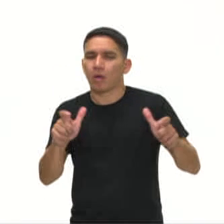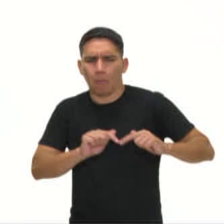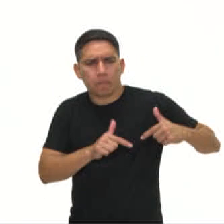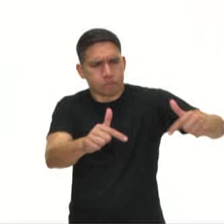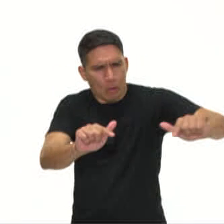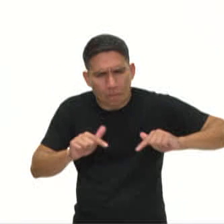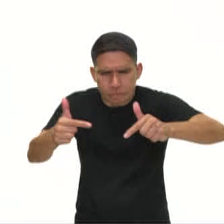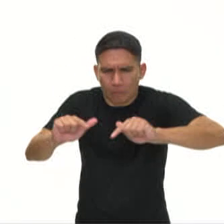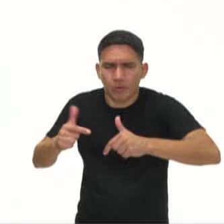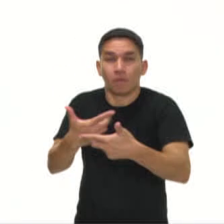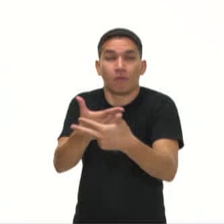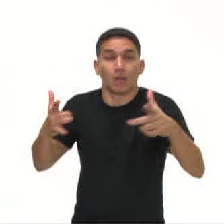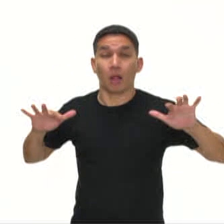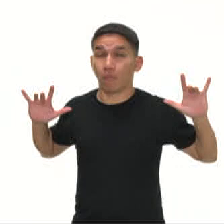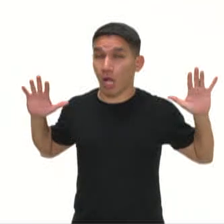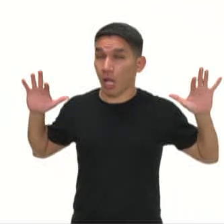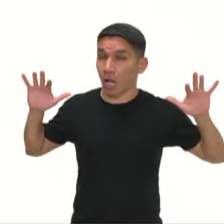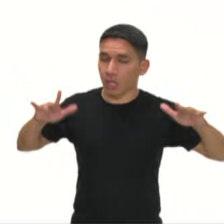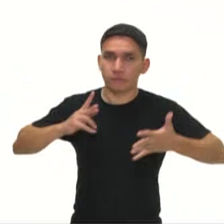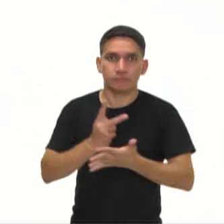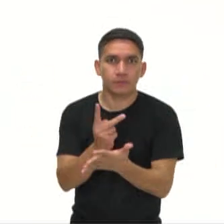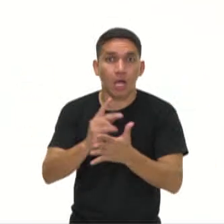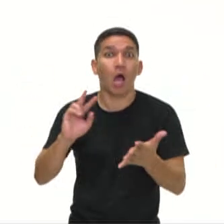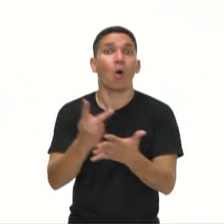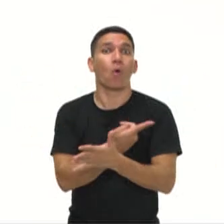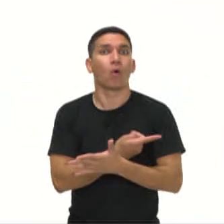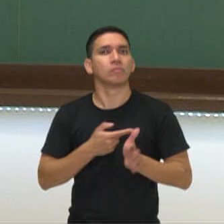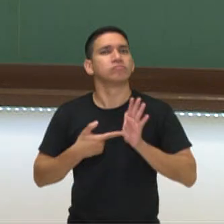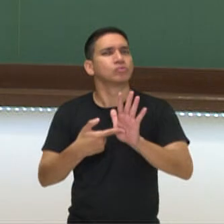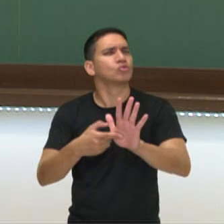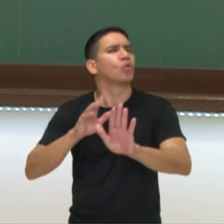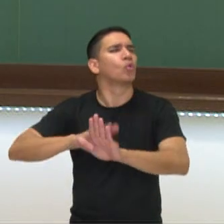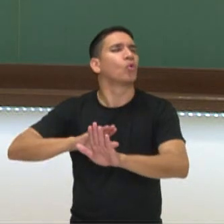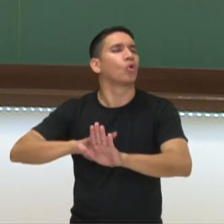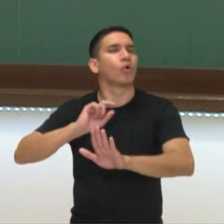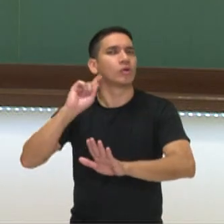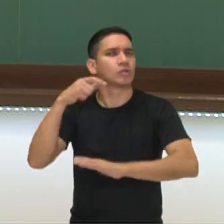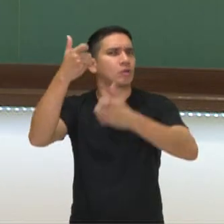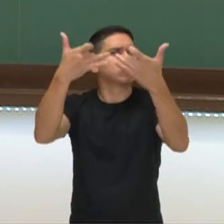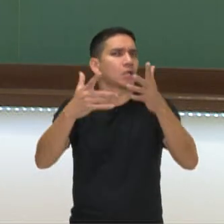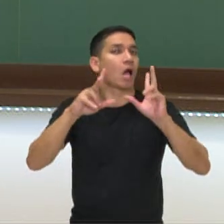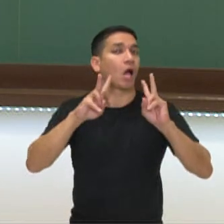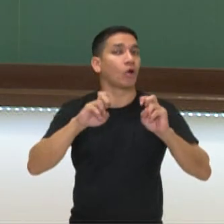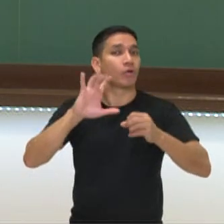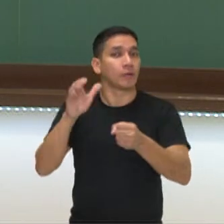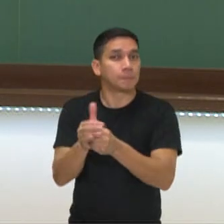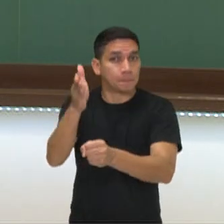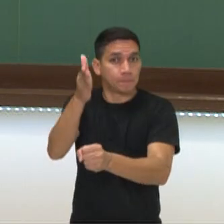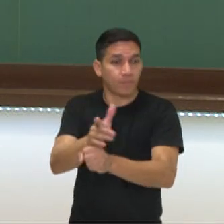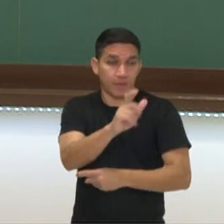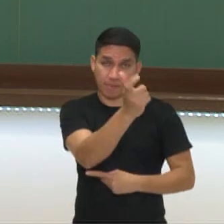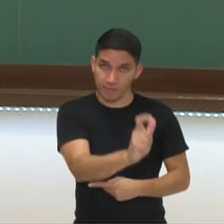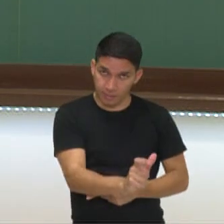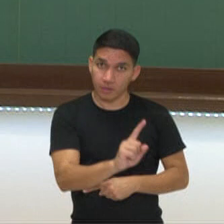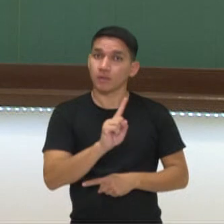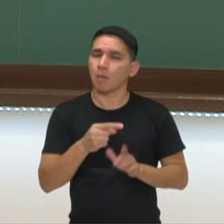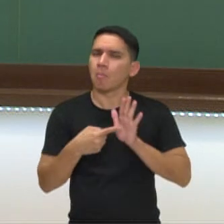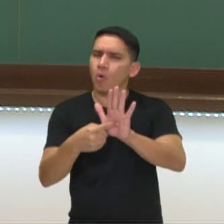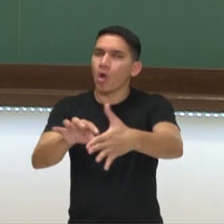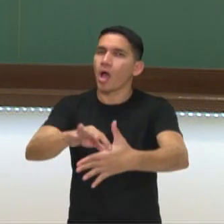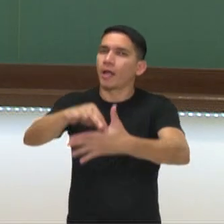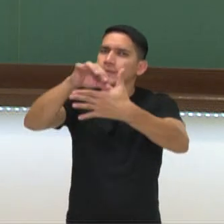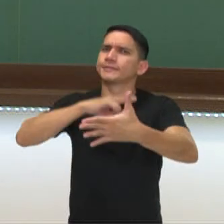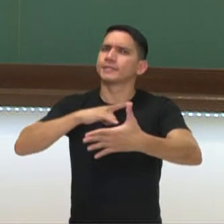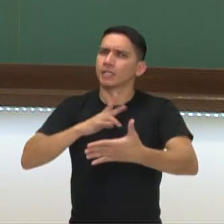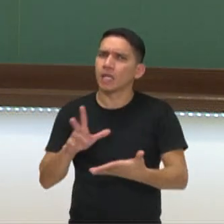envolvendo multidões eram frequentes para mostrar aquilo que nós até falamos sobre o fascismo na Itália, mostrar essa